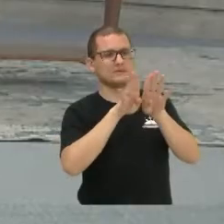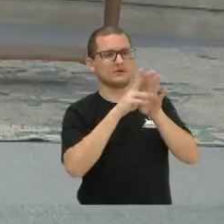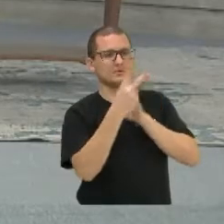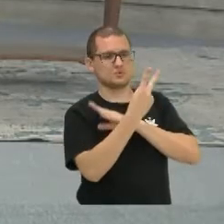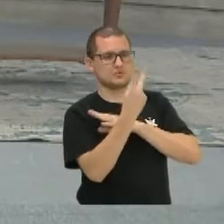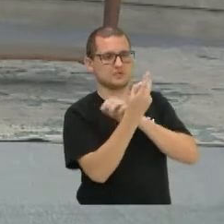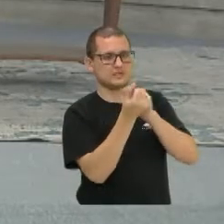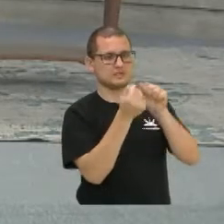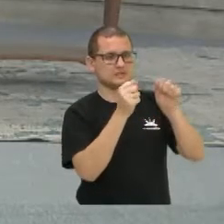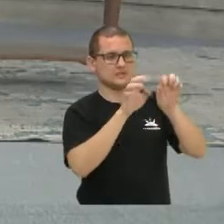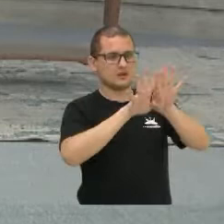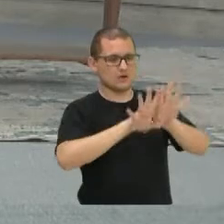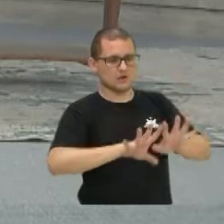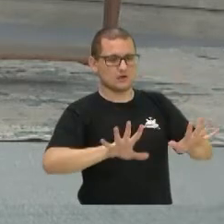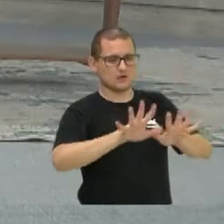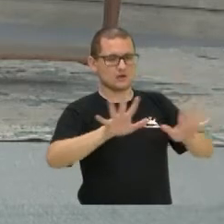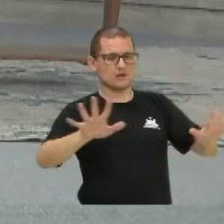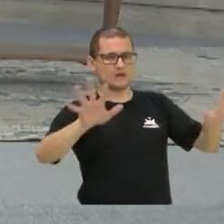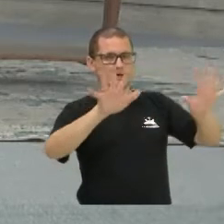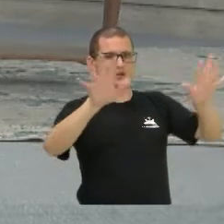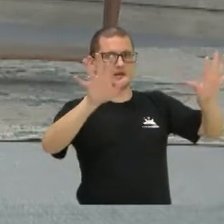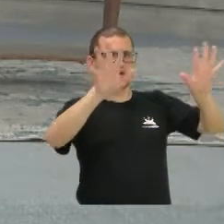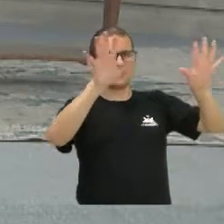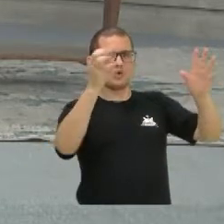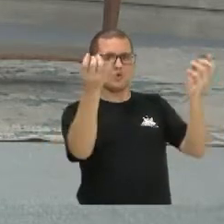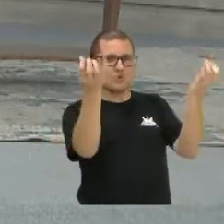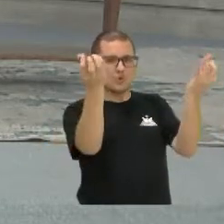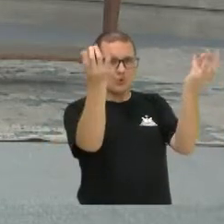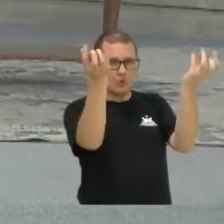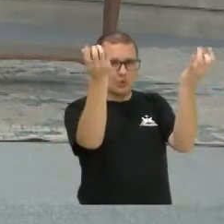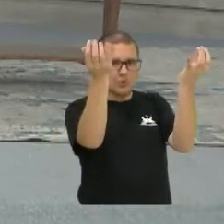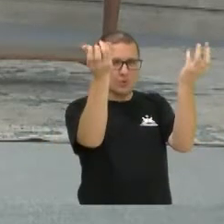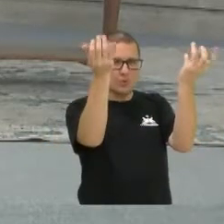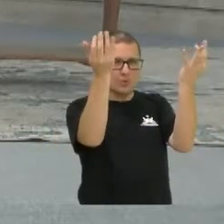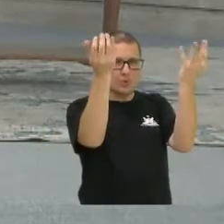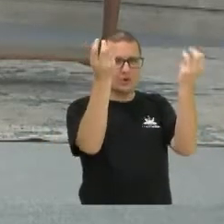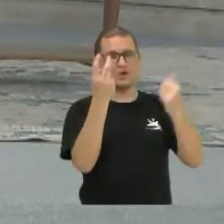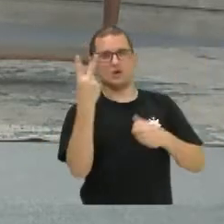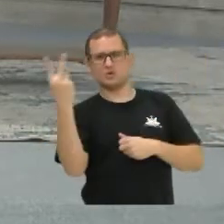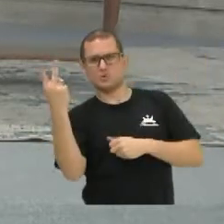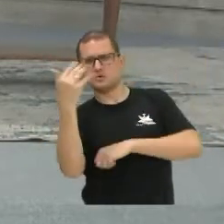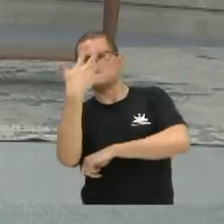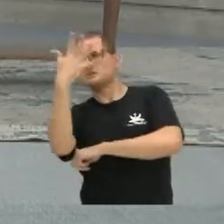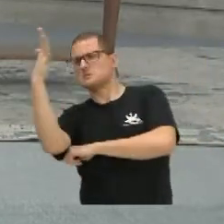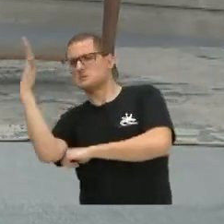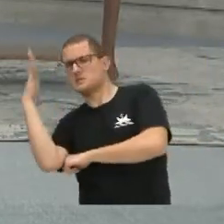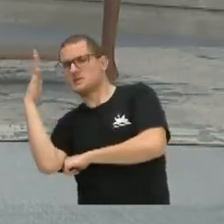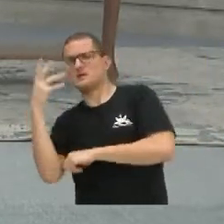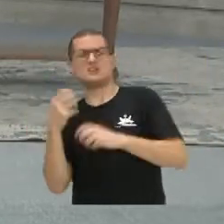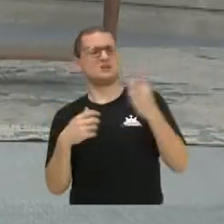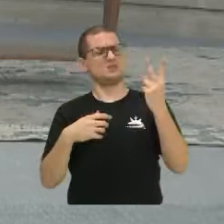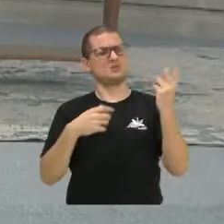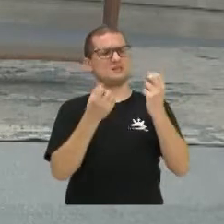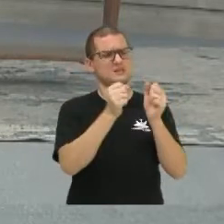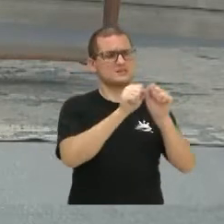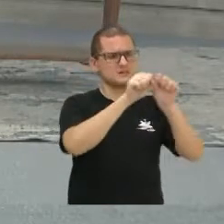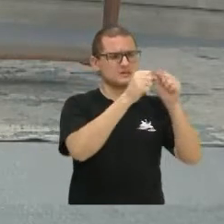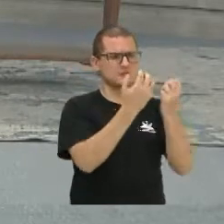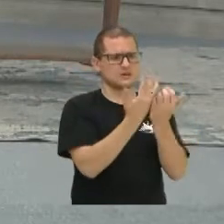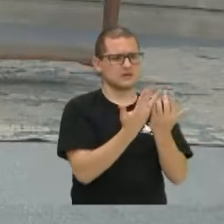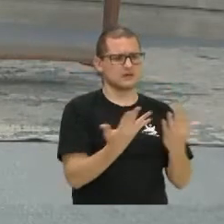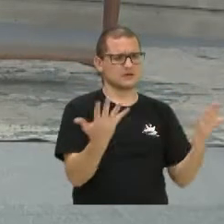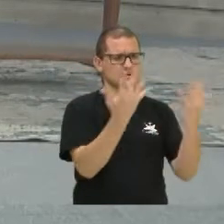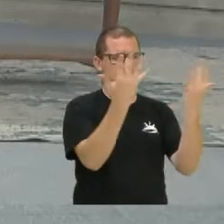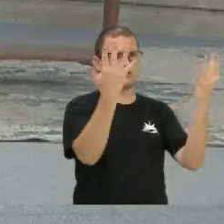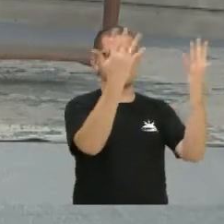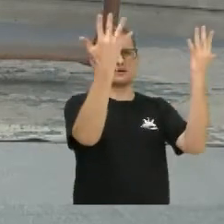terra as duas oliveiras dois candelabros sabe meu irmão